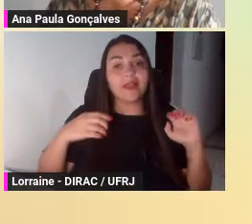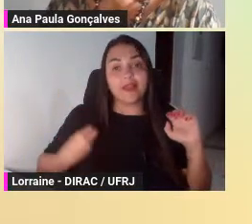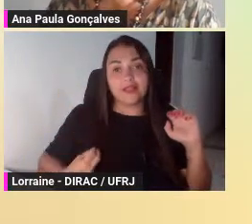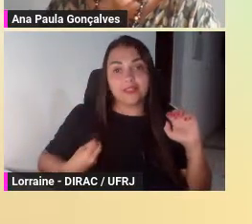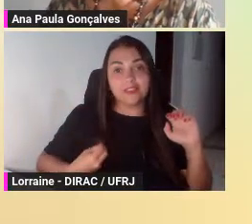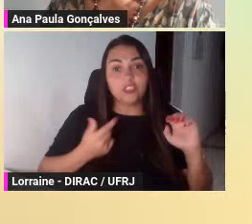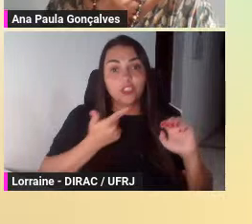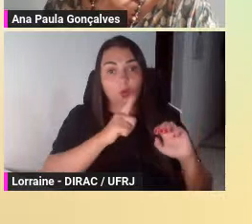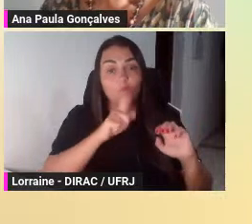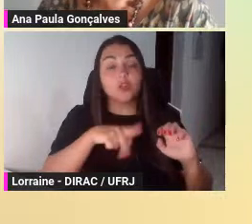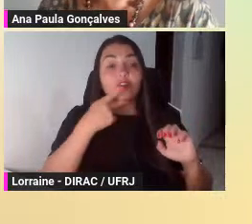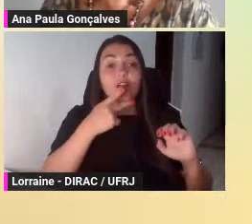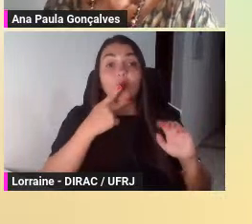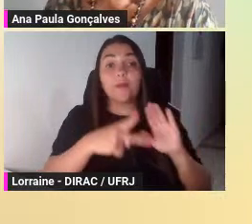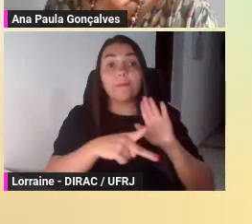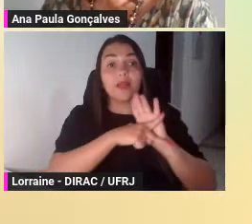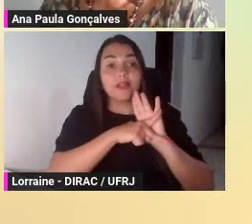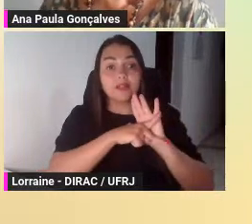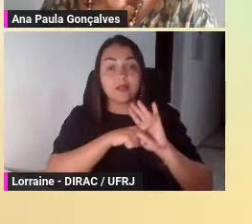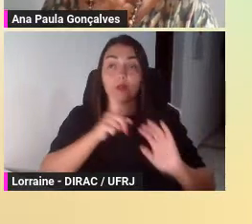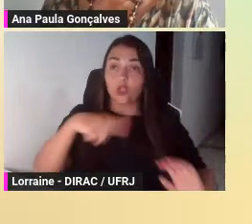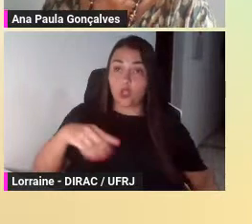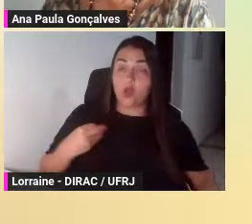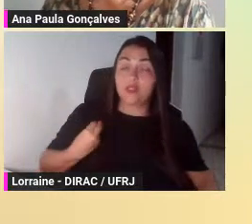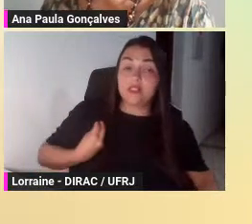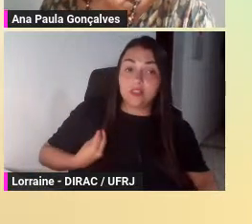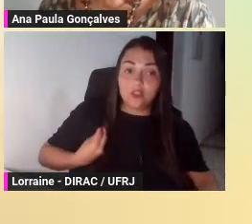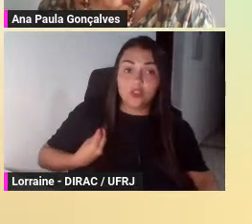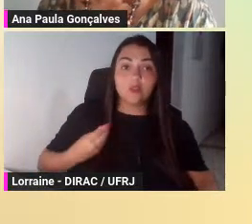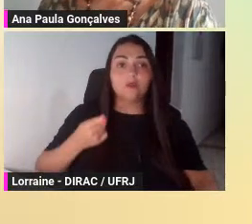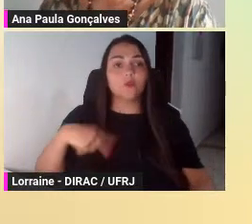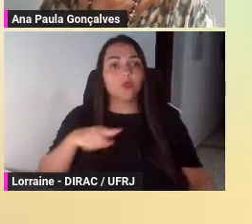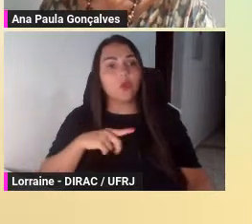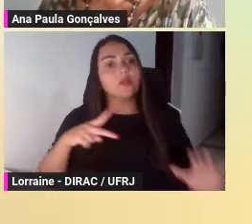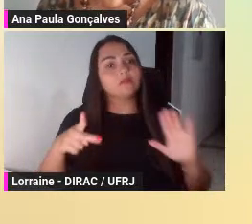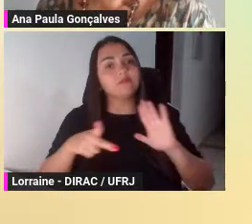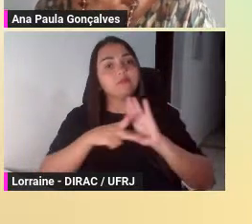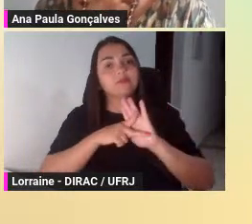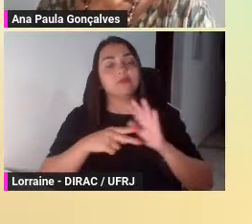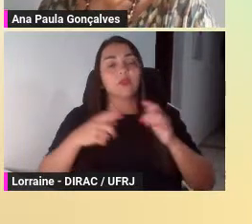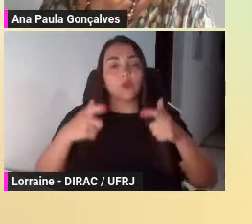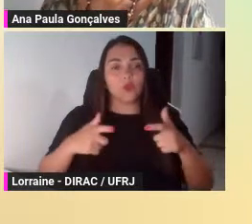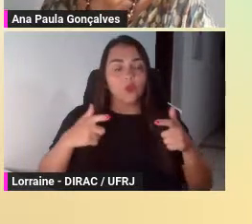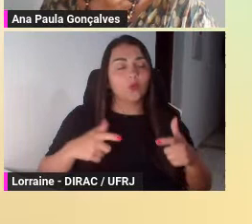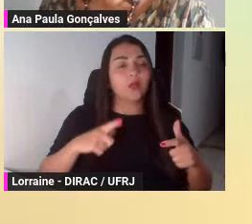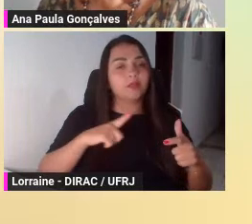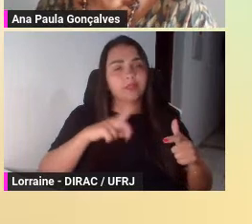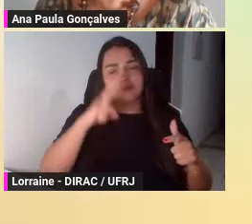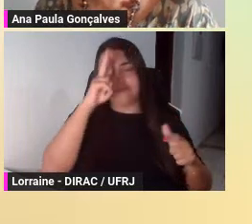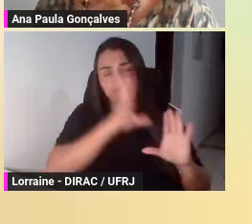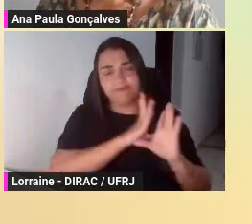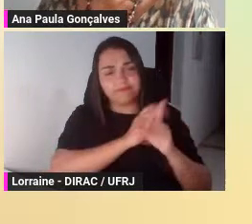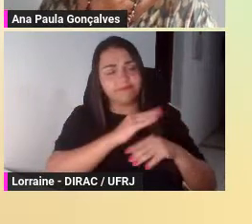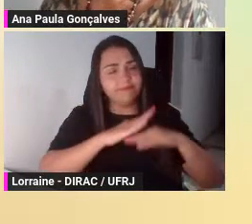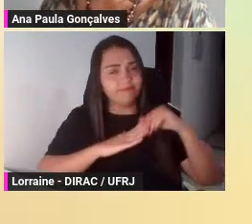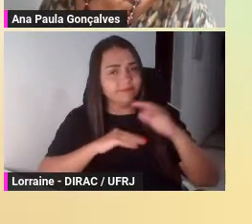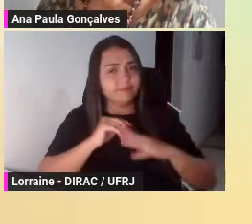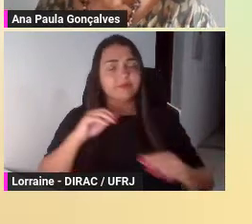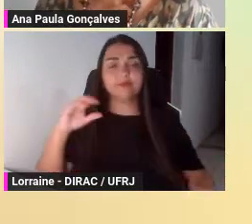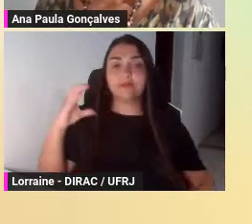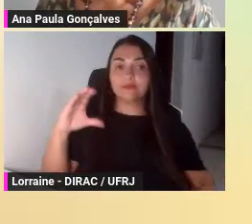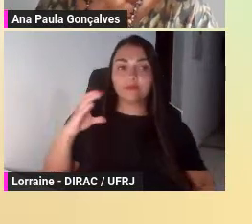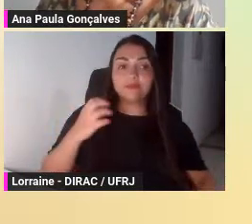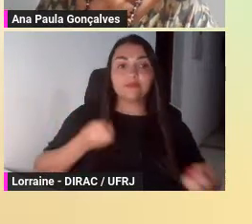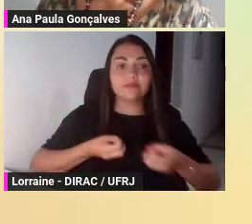gente criou para dizer que nós existimos e pertencemos a esse lugar da carreira, da produção científica, da